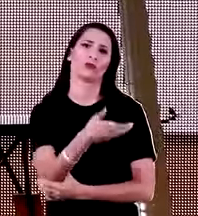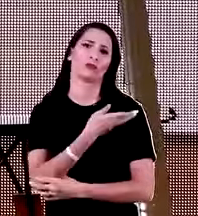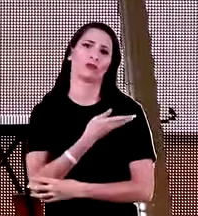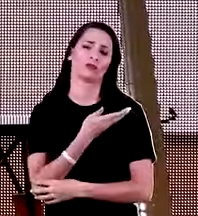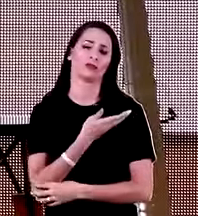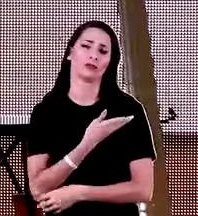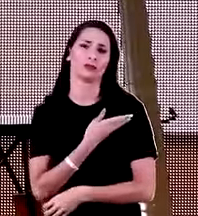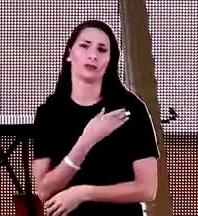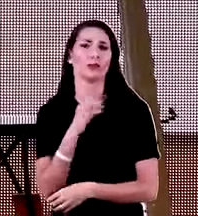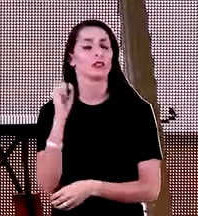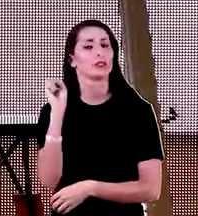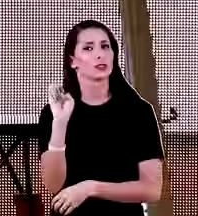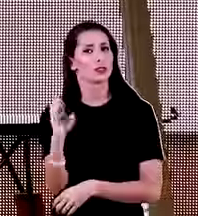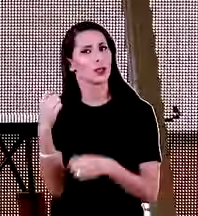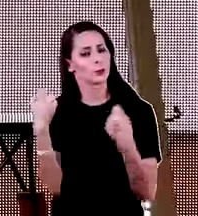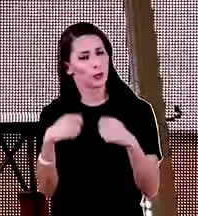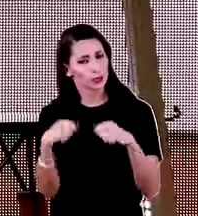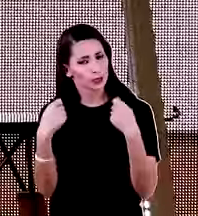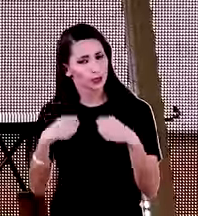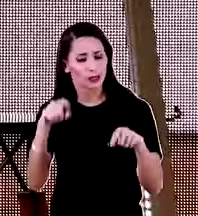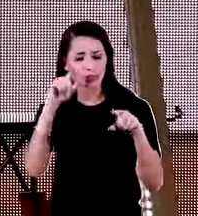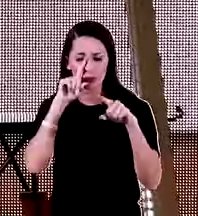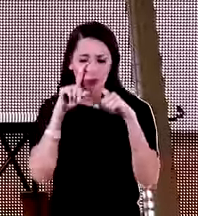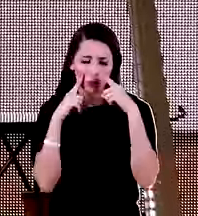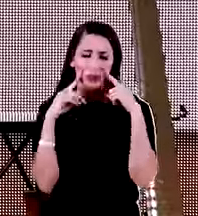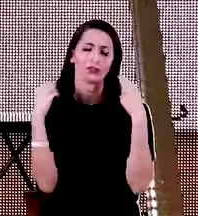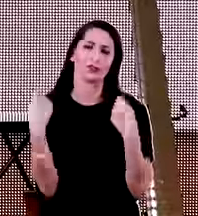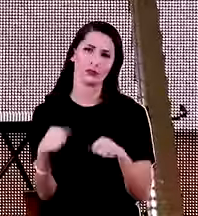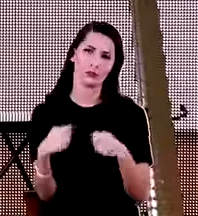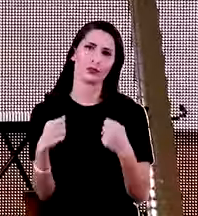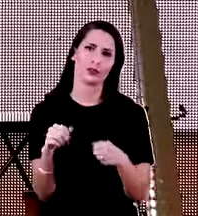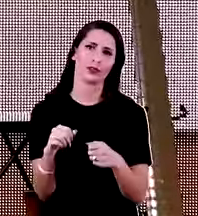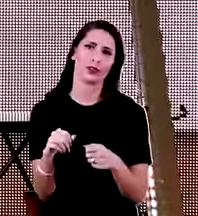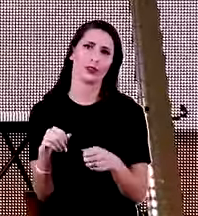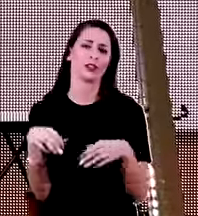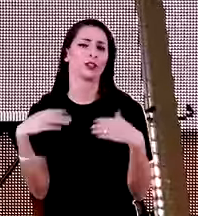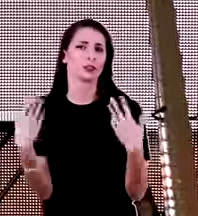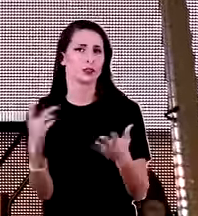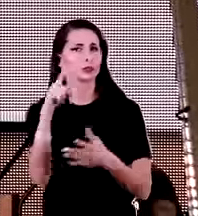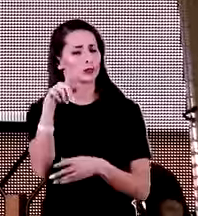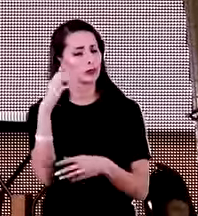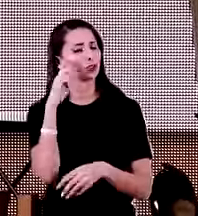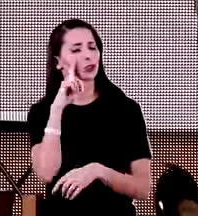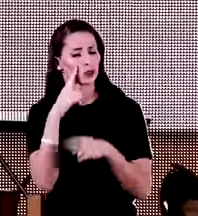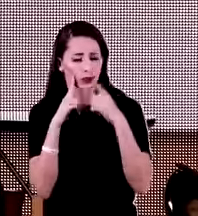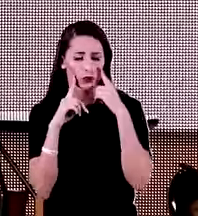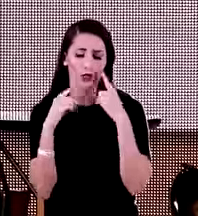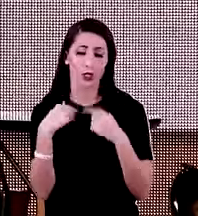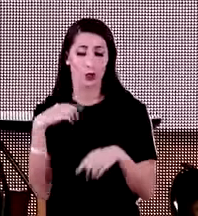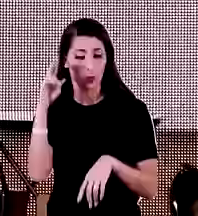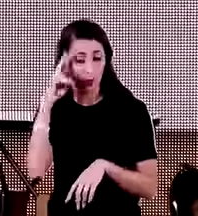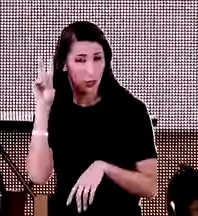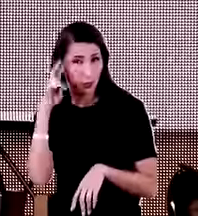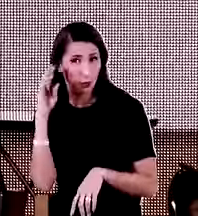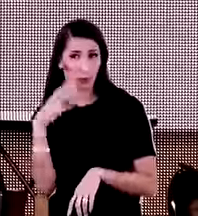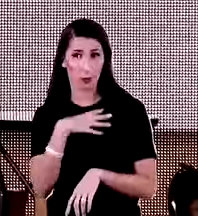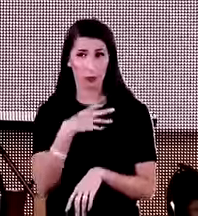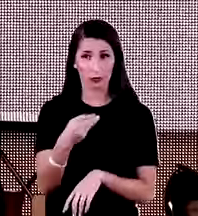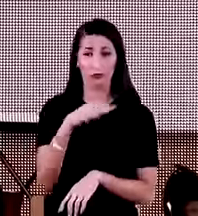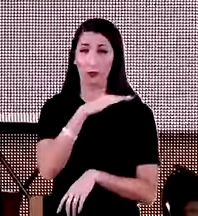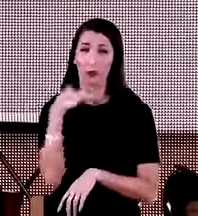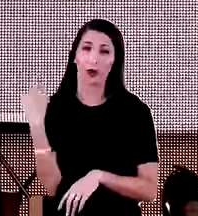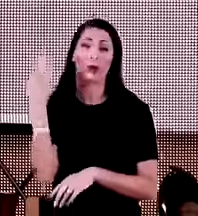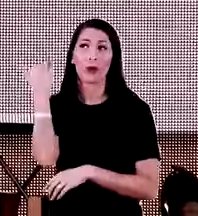Se necessário for chorar, chore. Eu lembro que quando minha filha faleceu, uma amiga minha chegou para mim, e